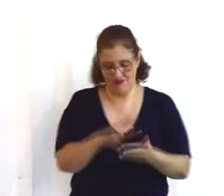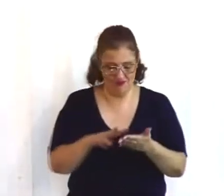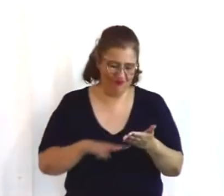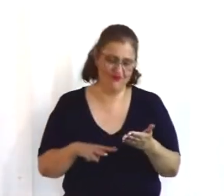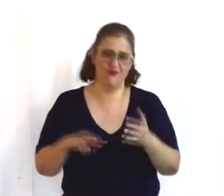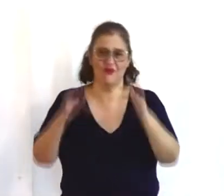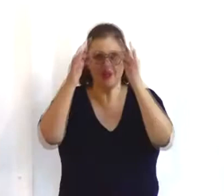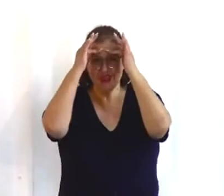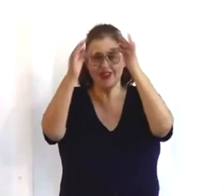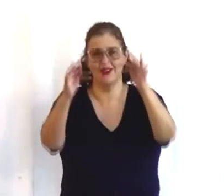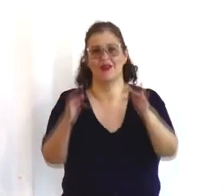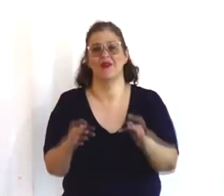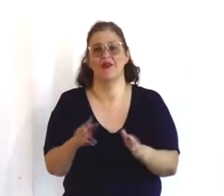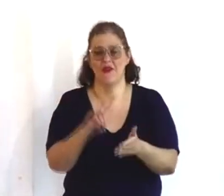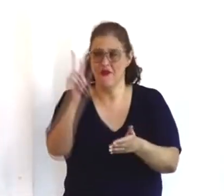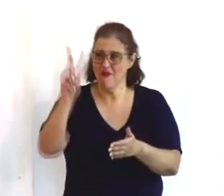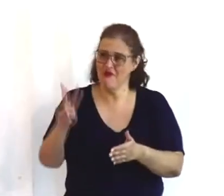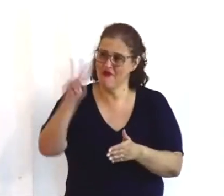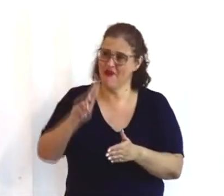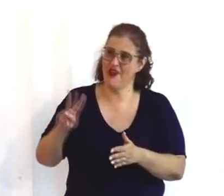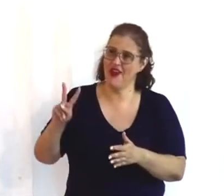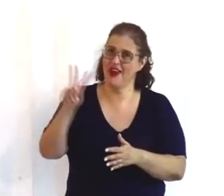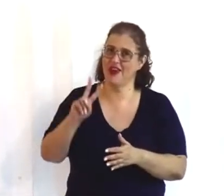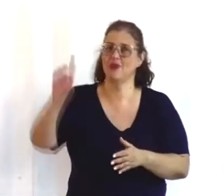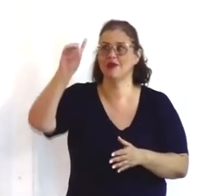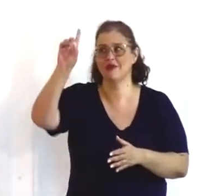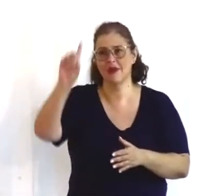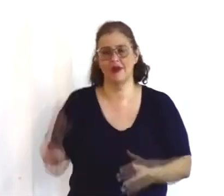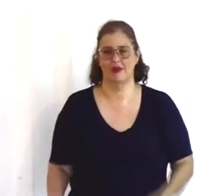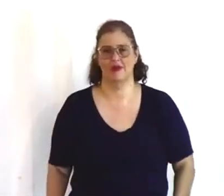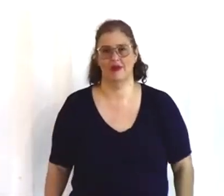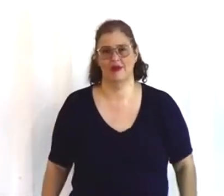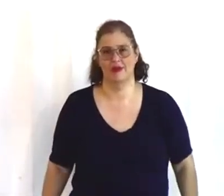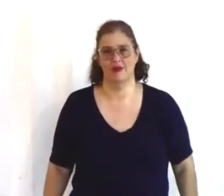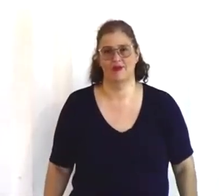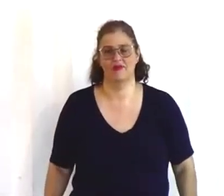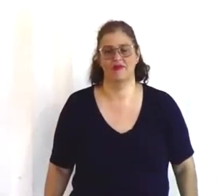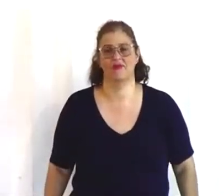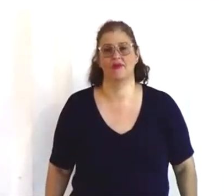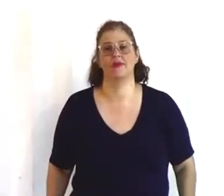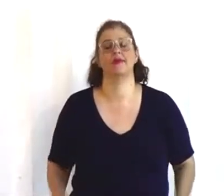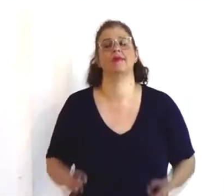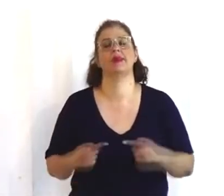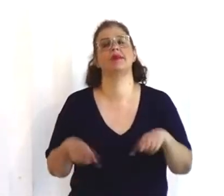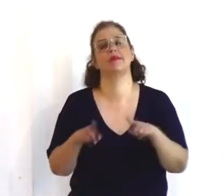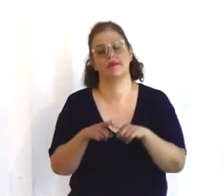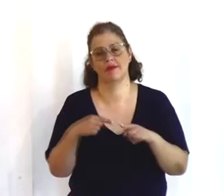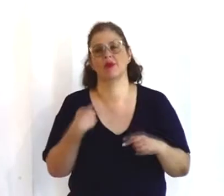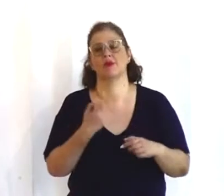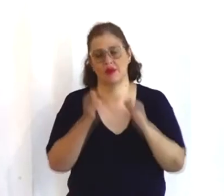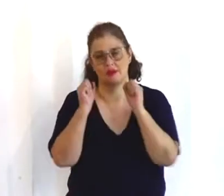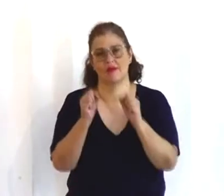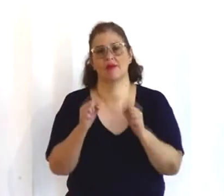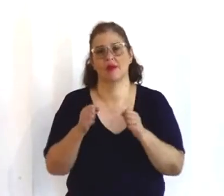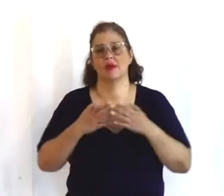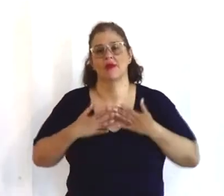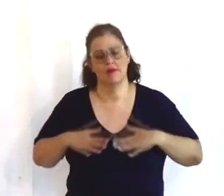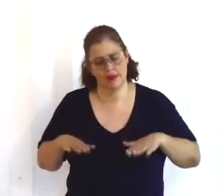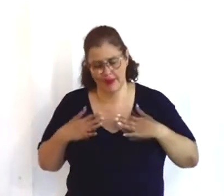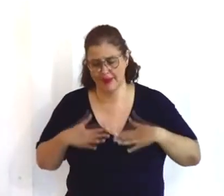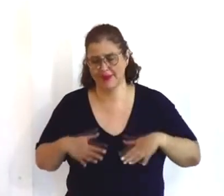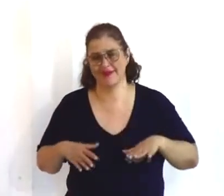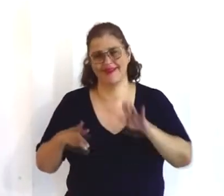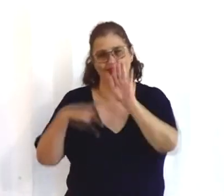o Verbo de Deus. Portanto, nós podemos descansar nas promessas do vencedor